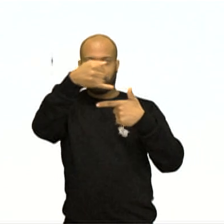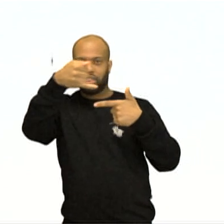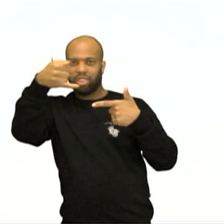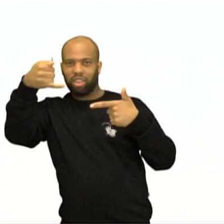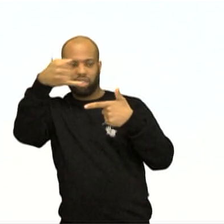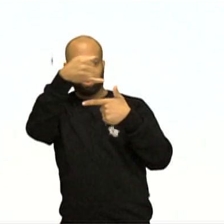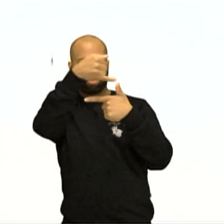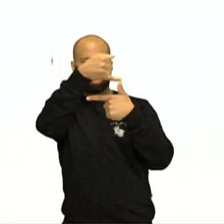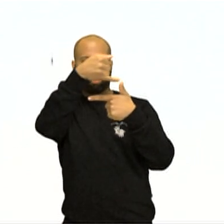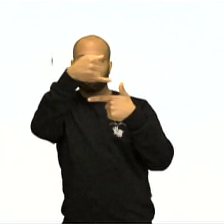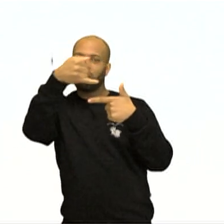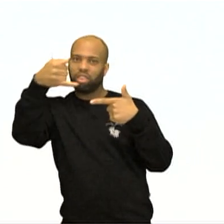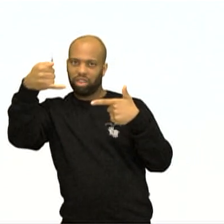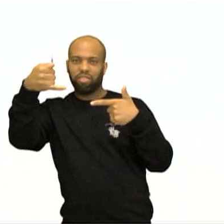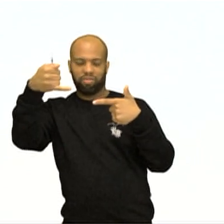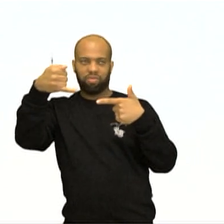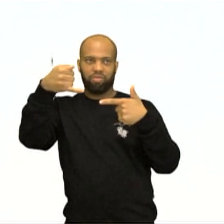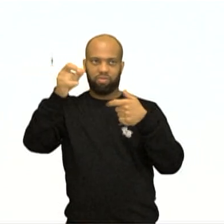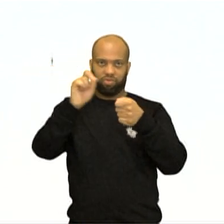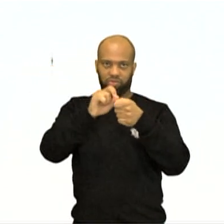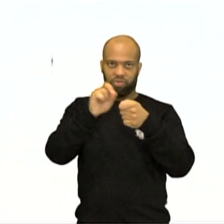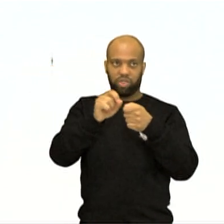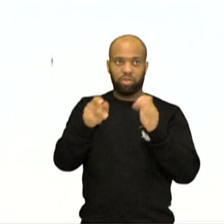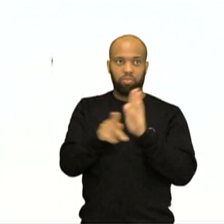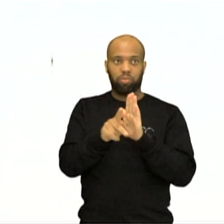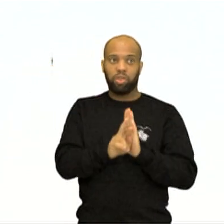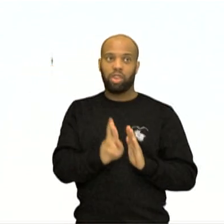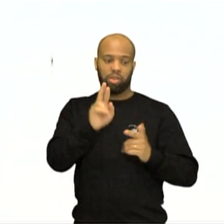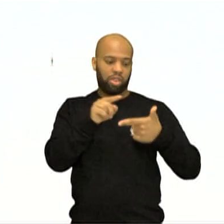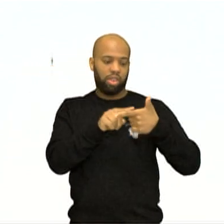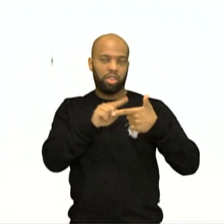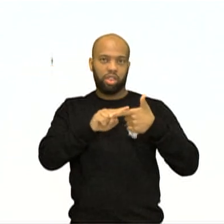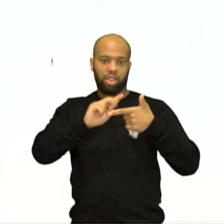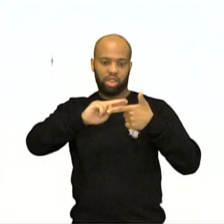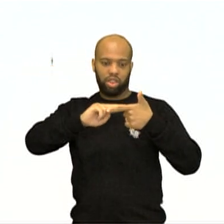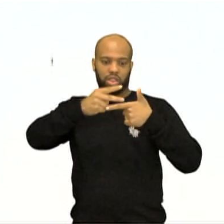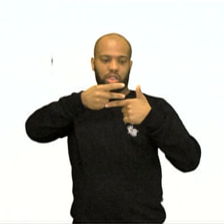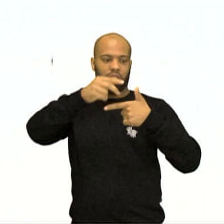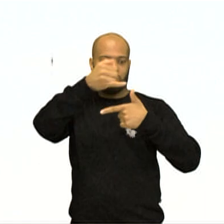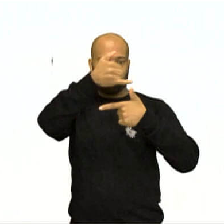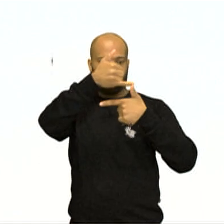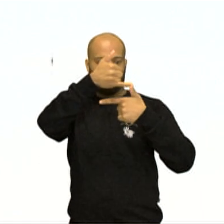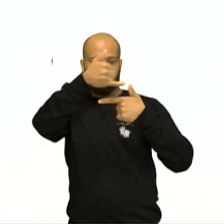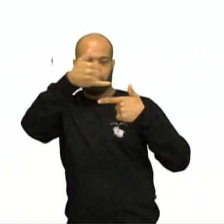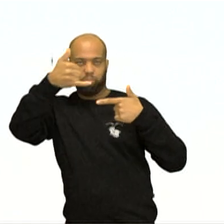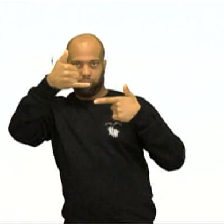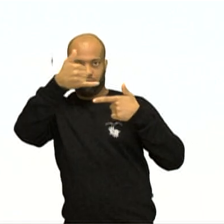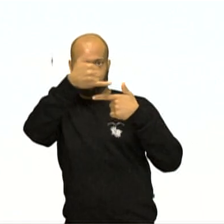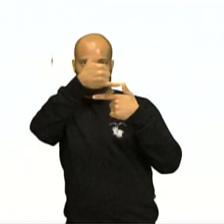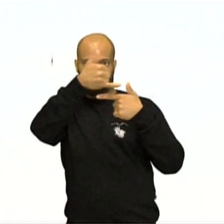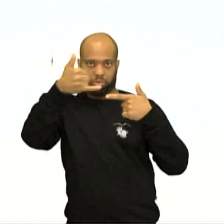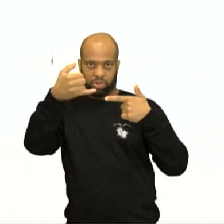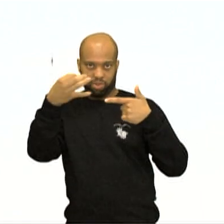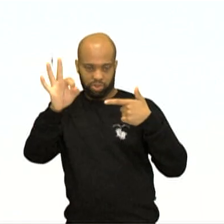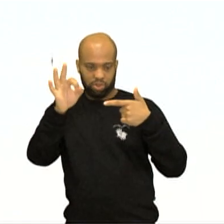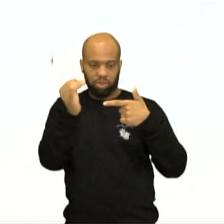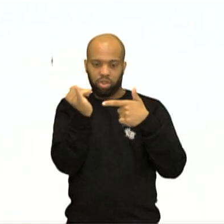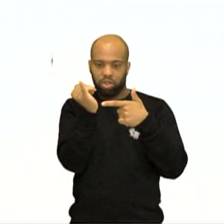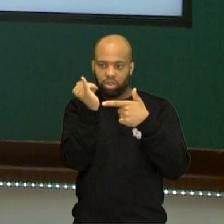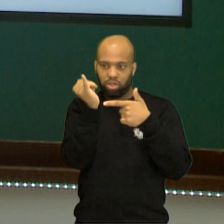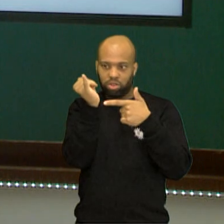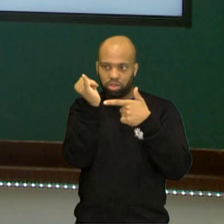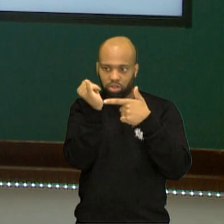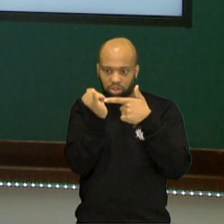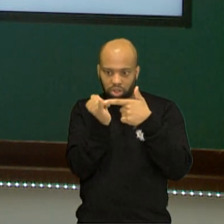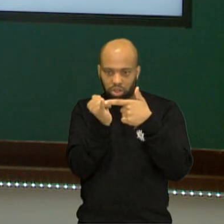até pontilhada, como está representado aqui, R1, faço uma reta paralela a R1 na extremidade de R2, da